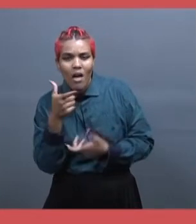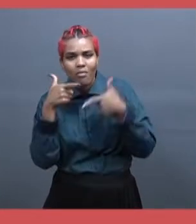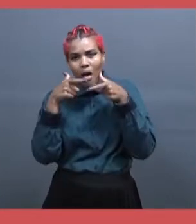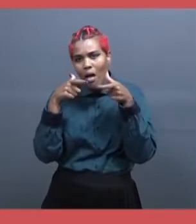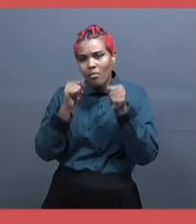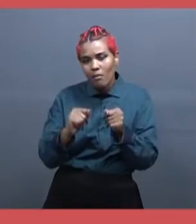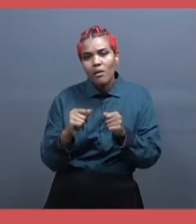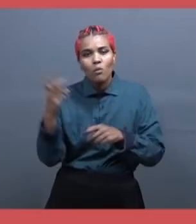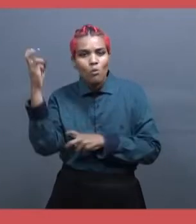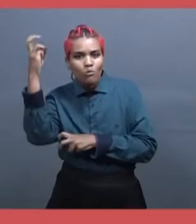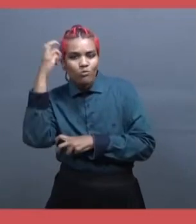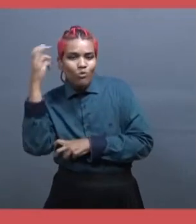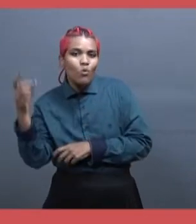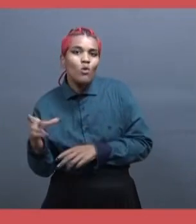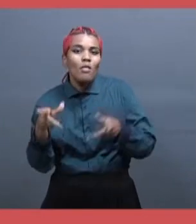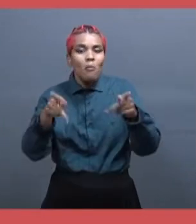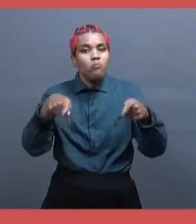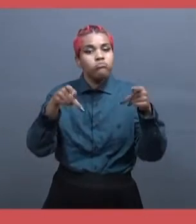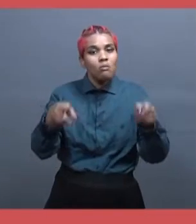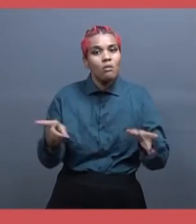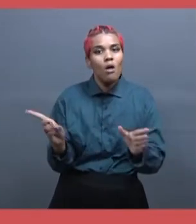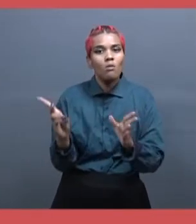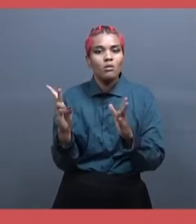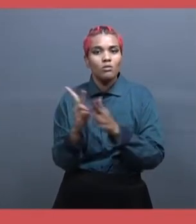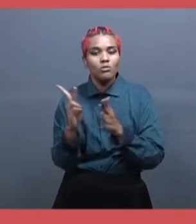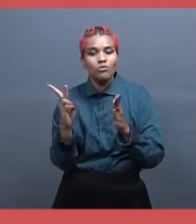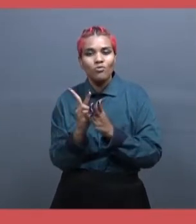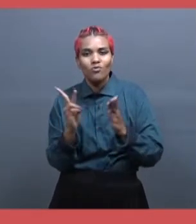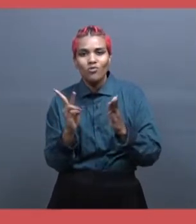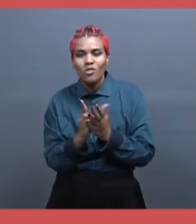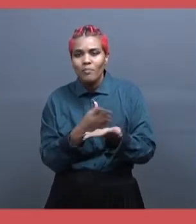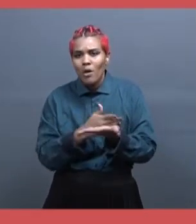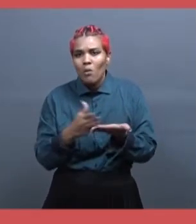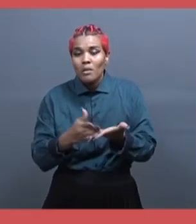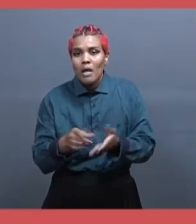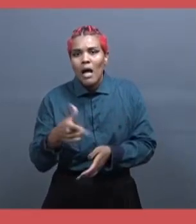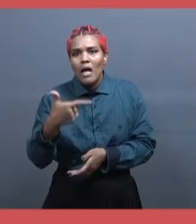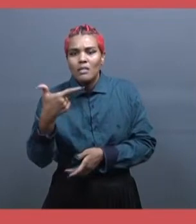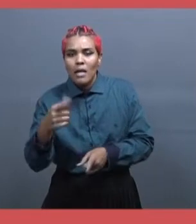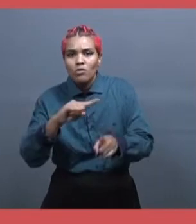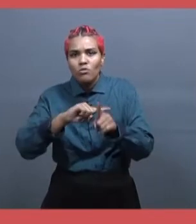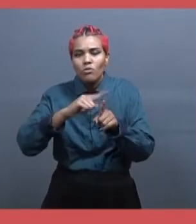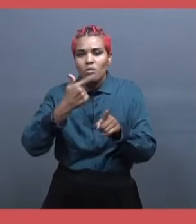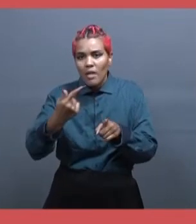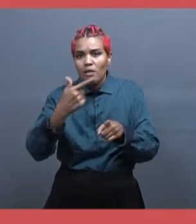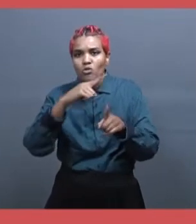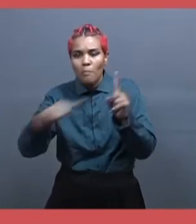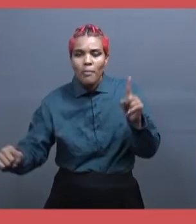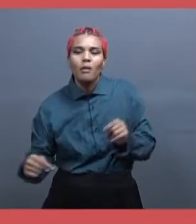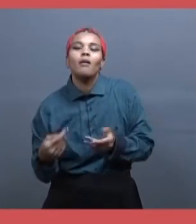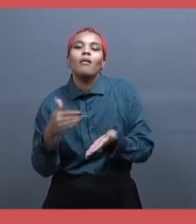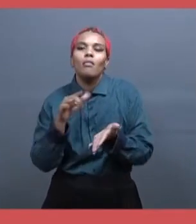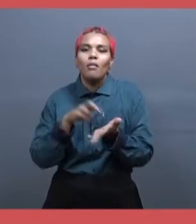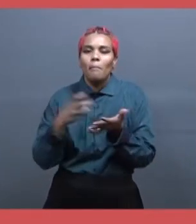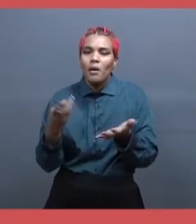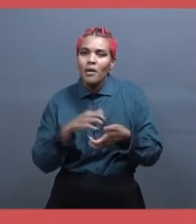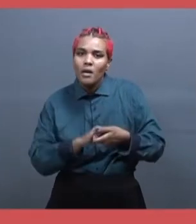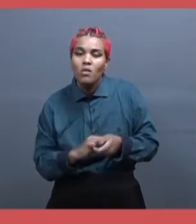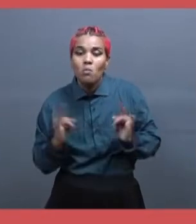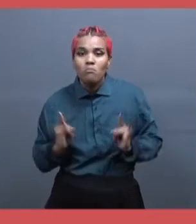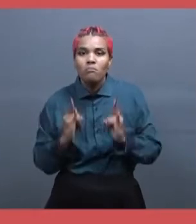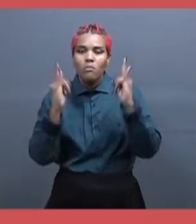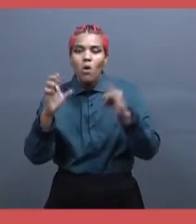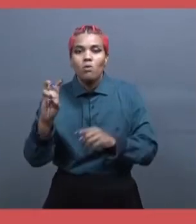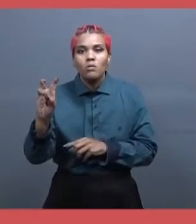o recital está previsto para começar às sete e meia da manhã no anfiteatro do bloco 5s do campus santa mônica